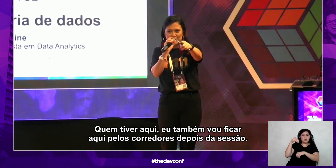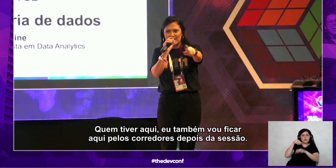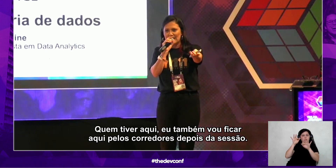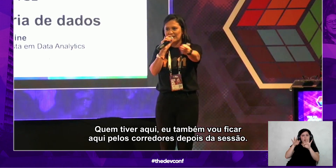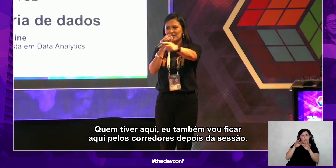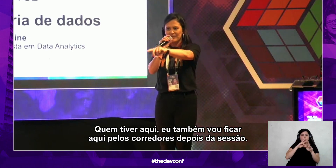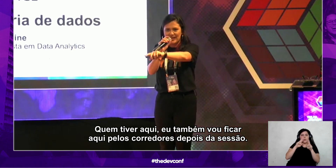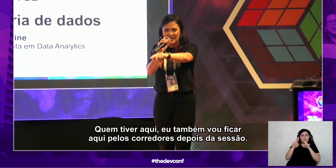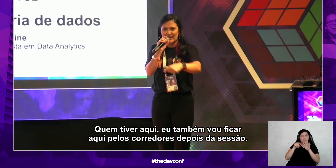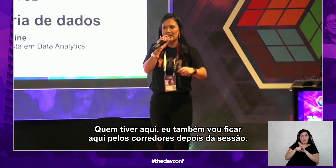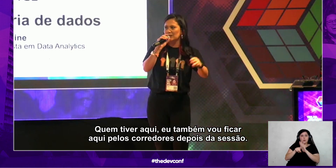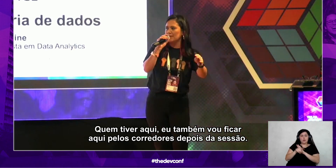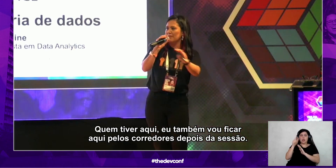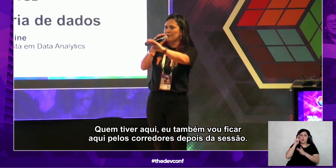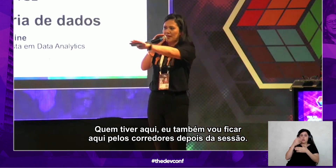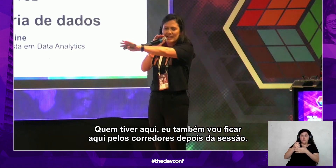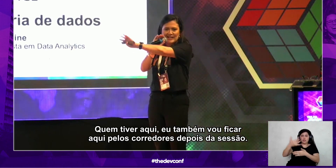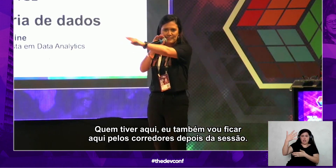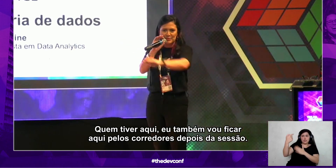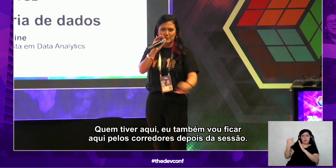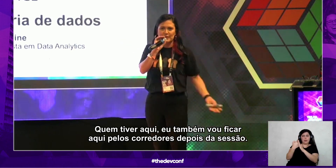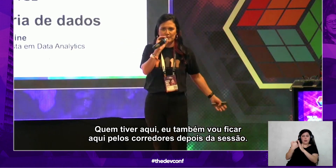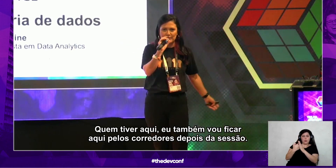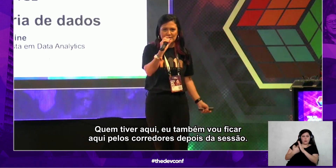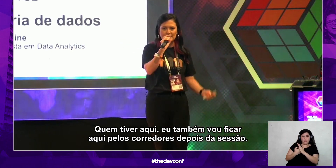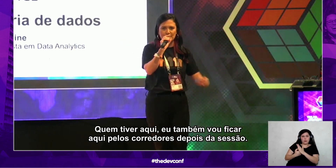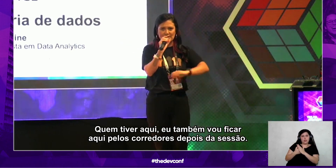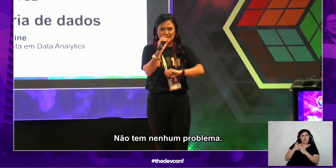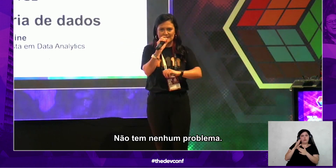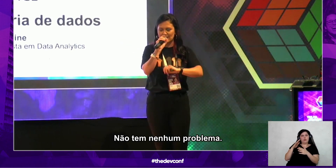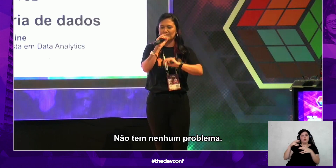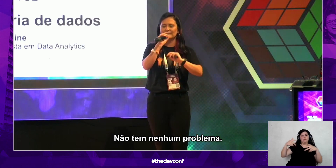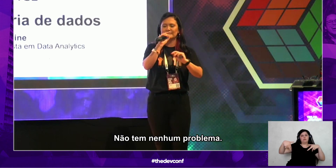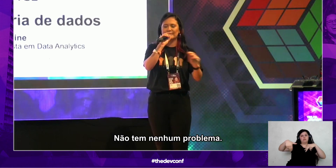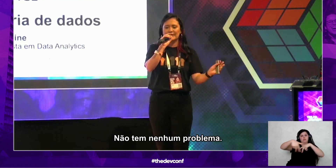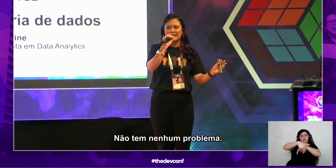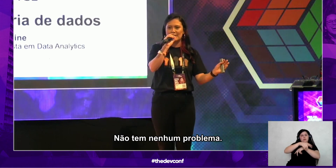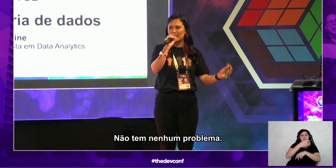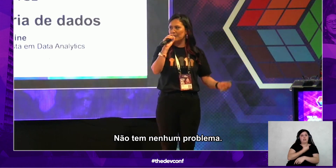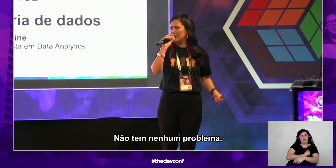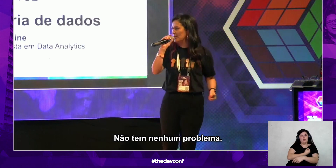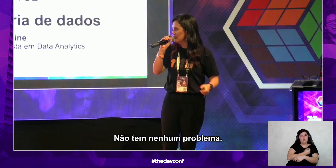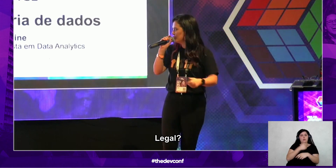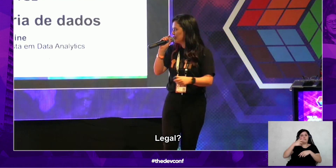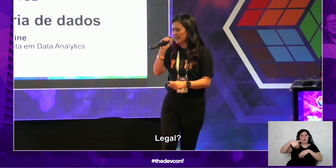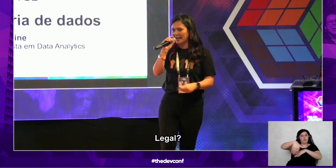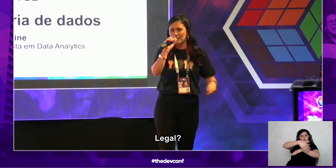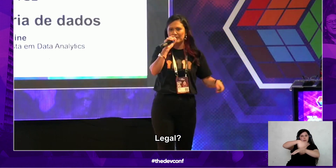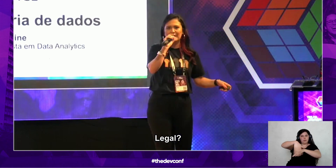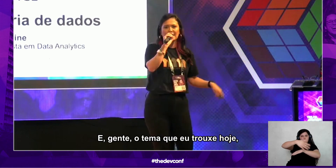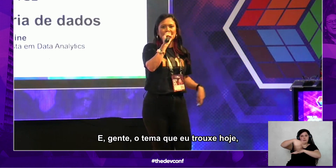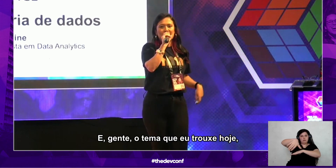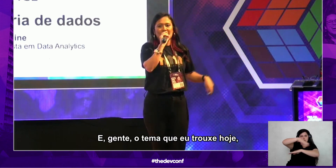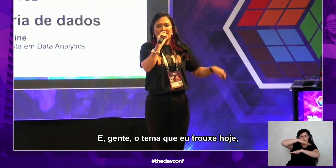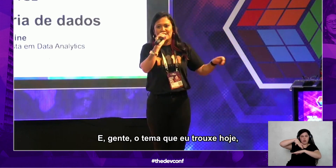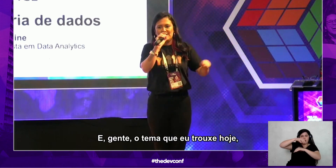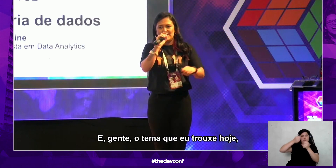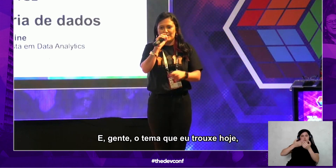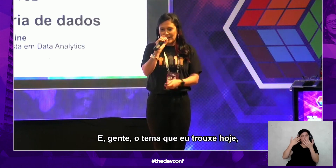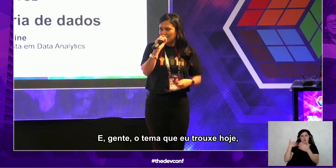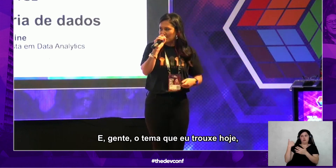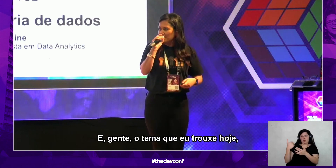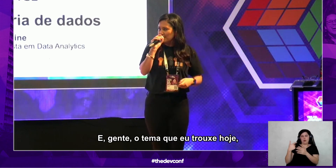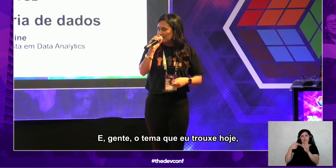aí no chat. Quem estiver aqui, eu também vou ficar aqui pelos corredores depois da sessão. Não tem nenhum problema. Legal?